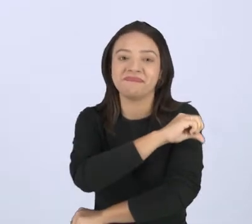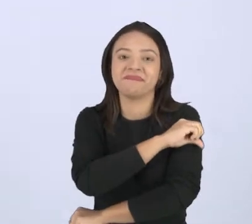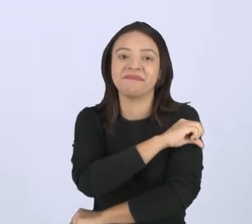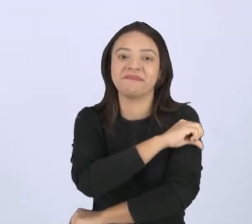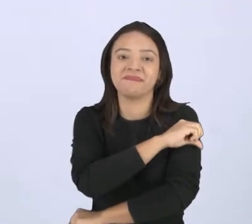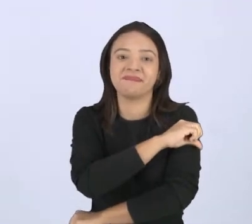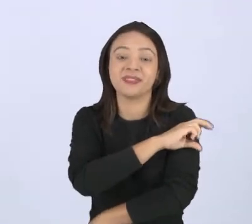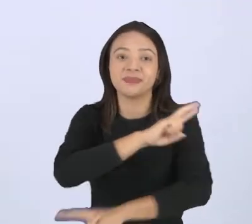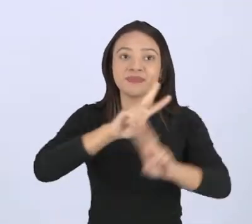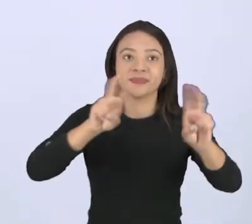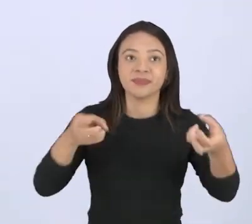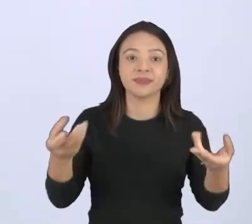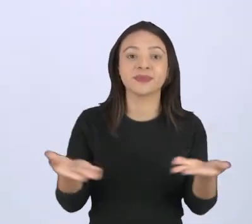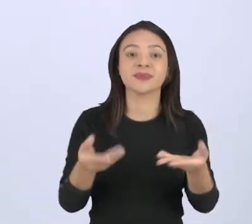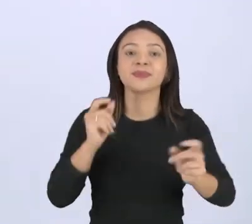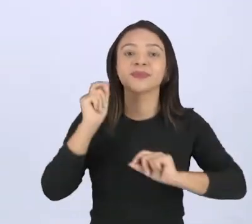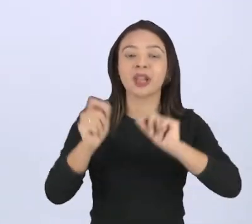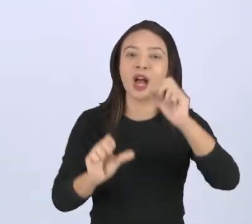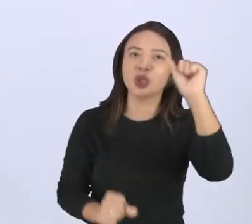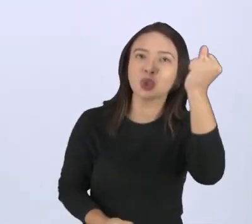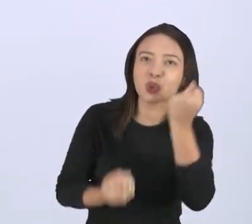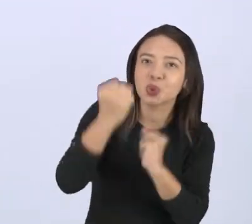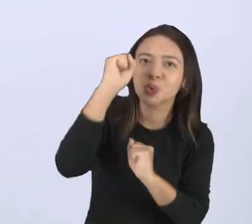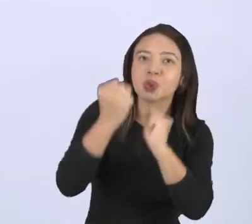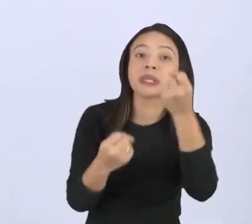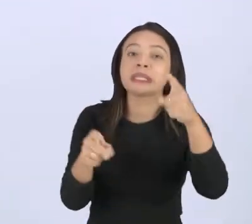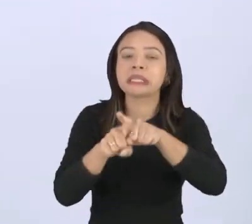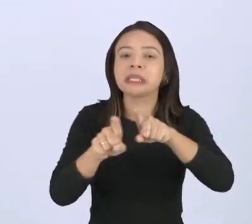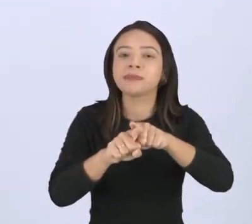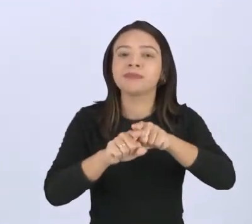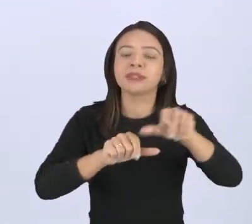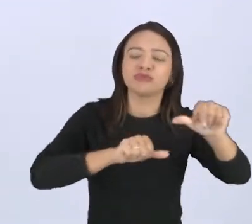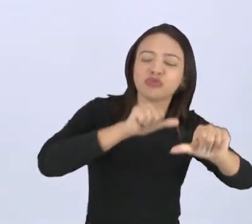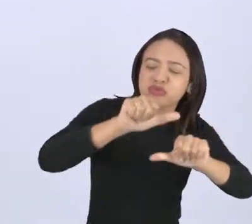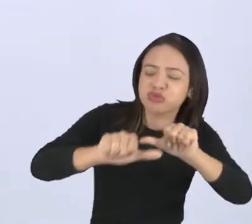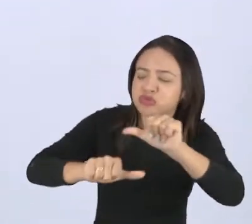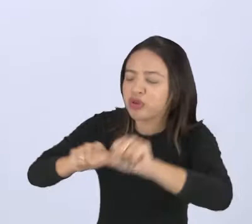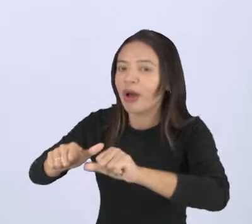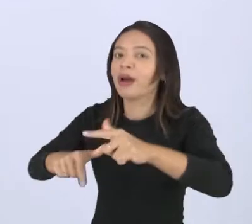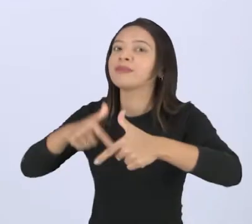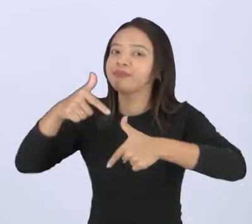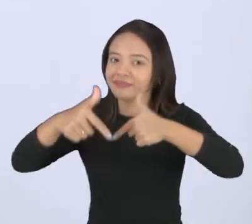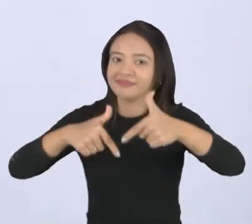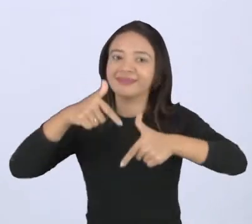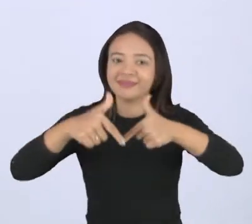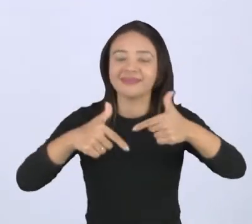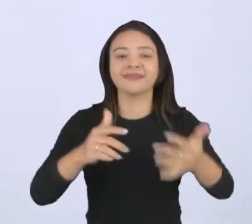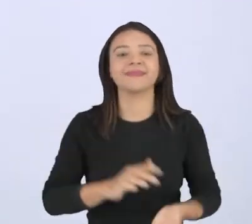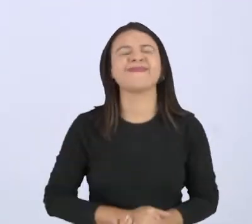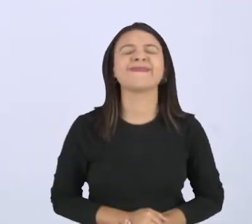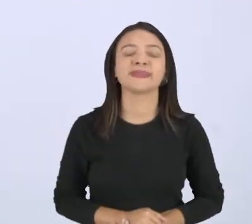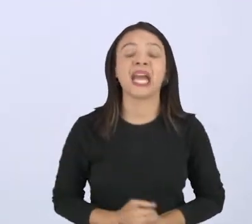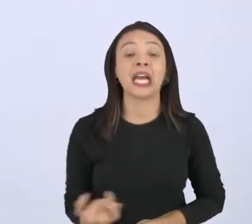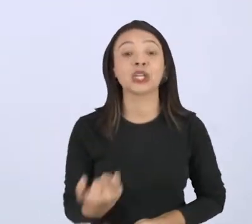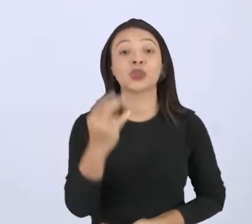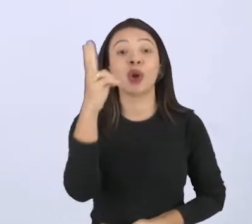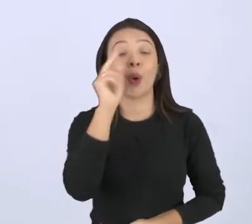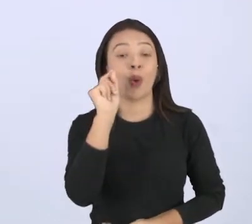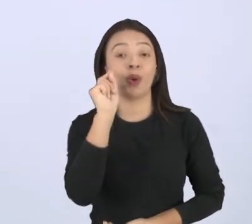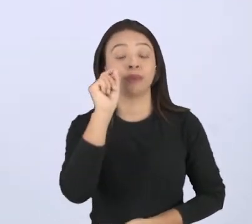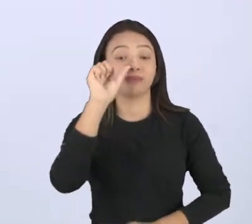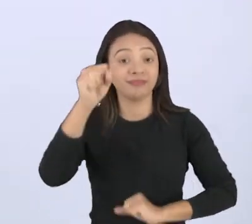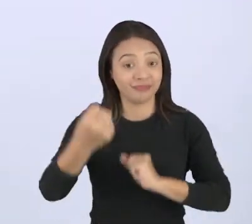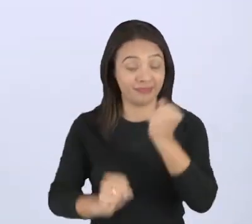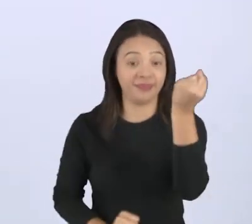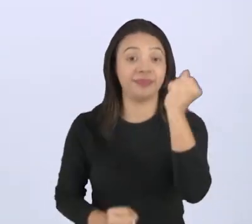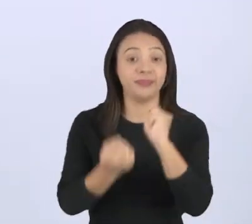fundamental. E o nosso tema é industrialização e as transformações no trabalho. É bom lembrar que a